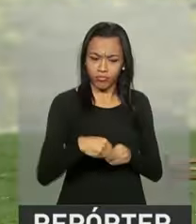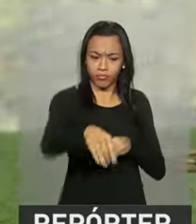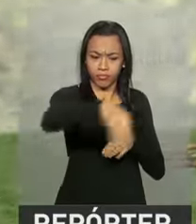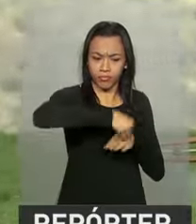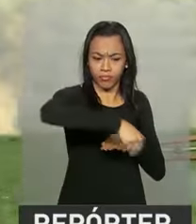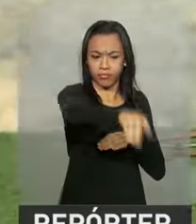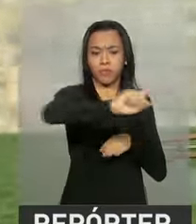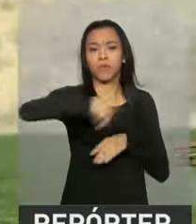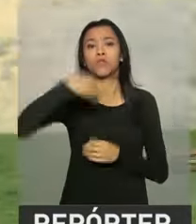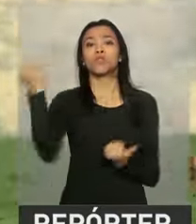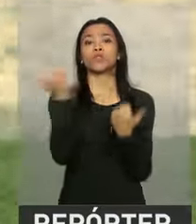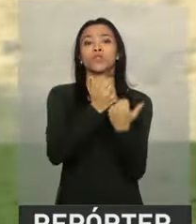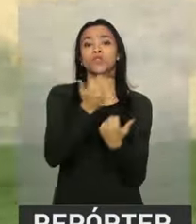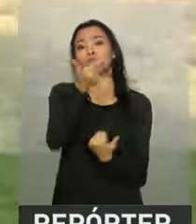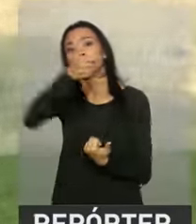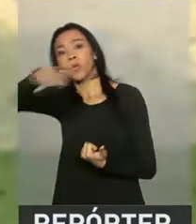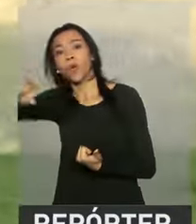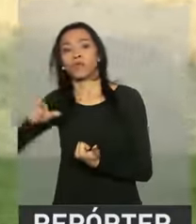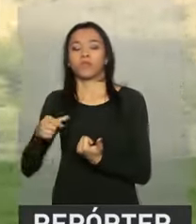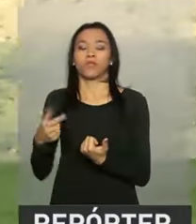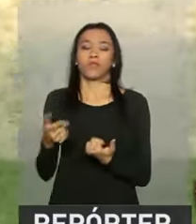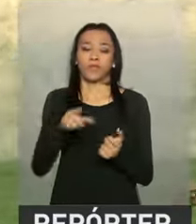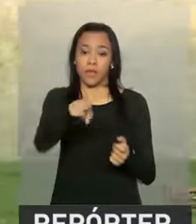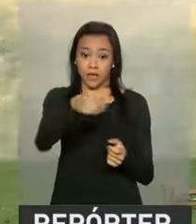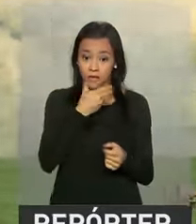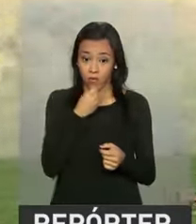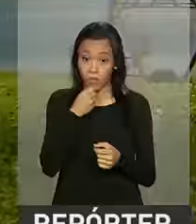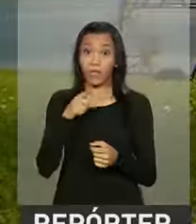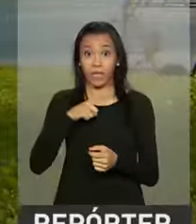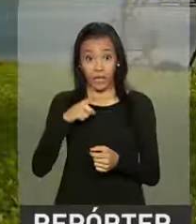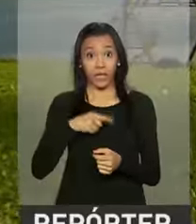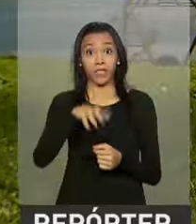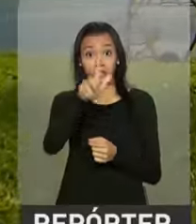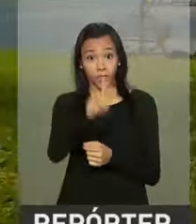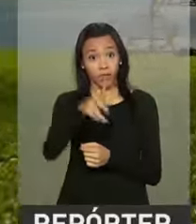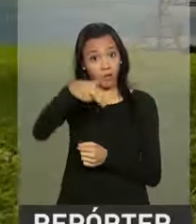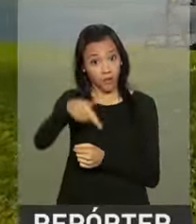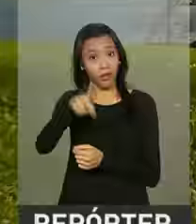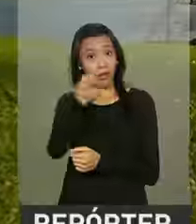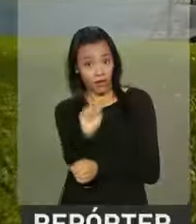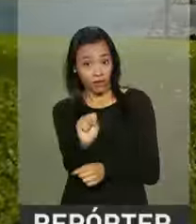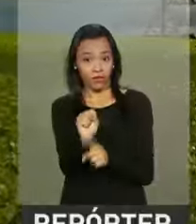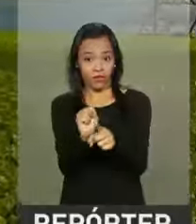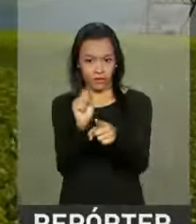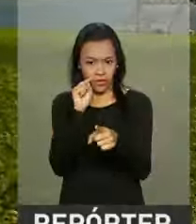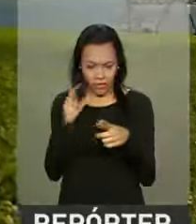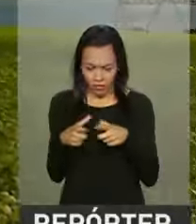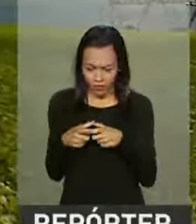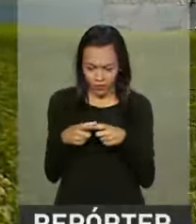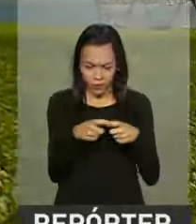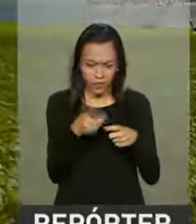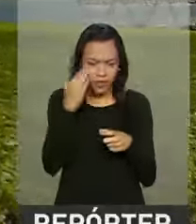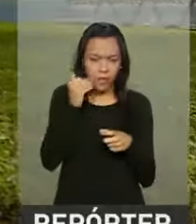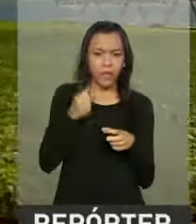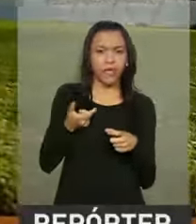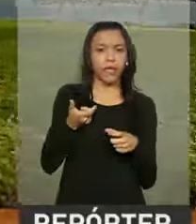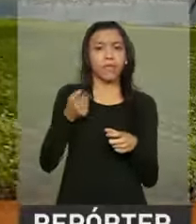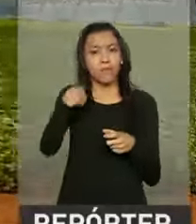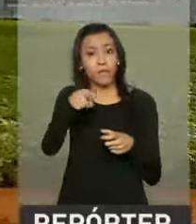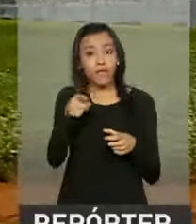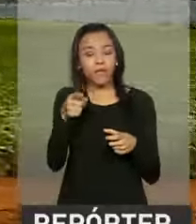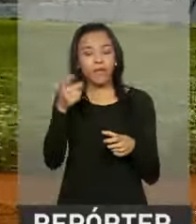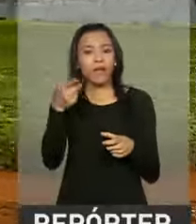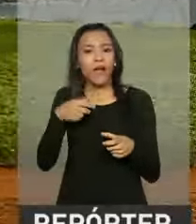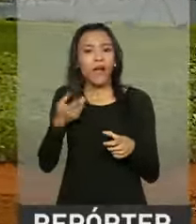O pulverizador agrícola da fazenda do Paulo tem GPS. O pivô de irrigação permite aplicar de maneira